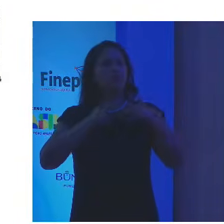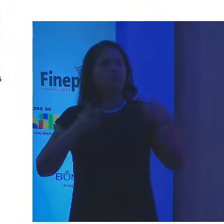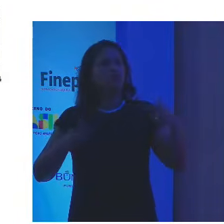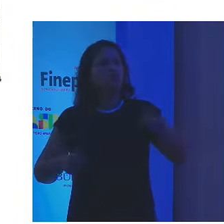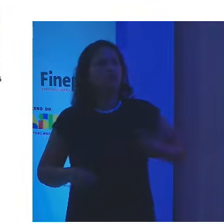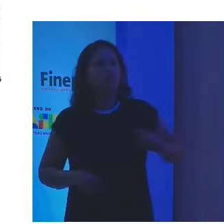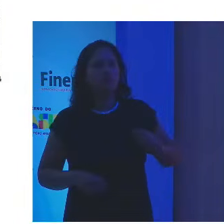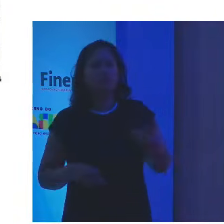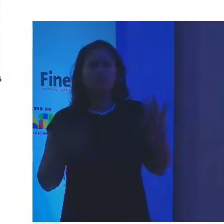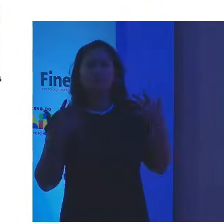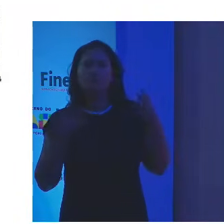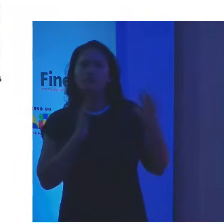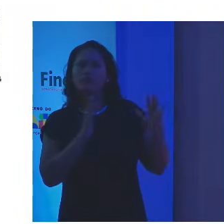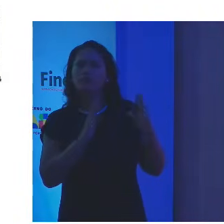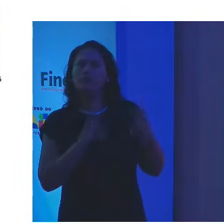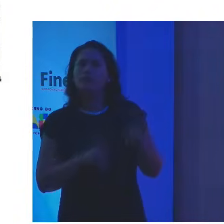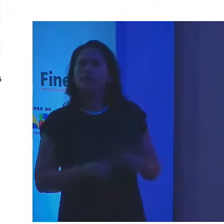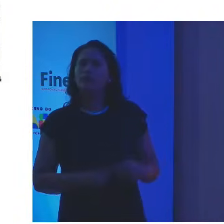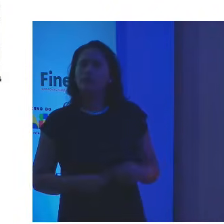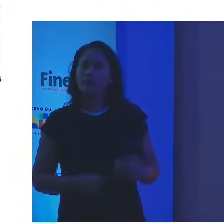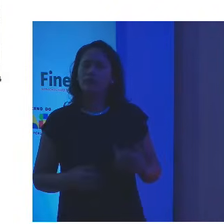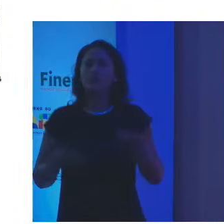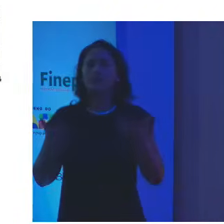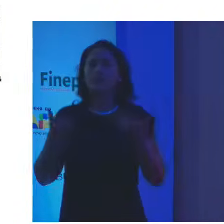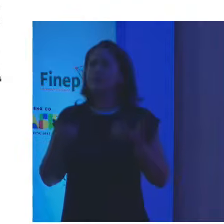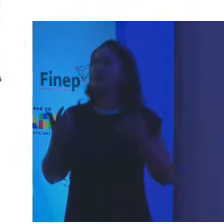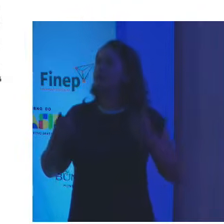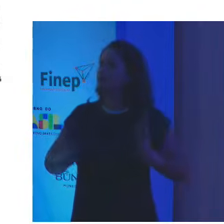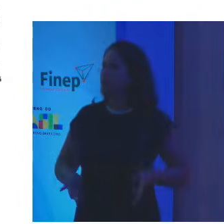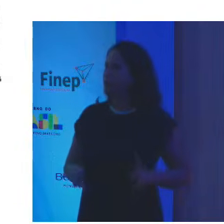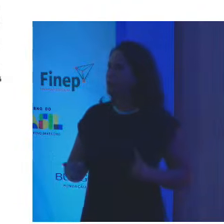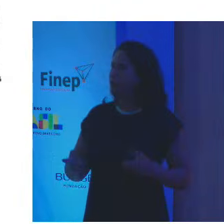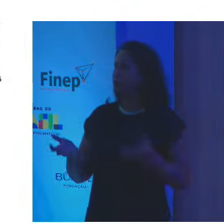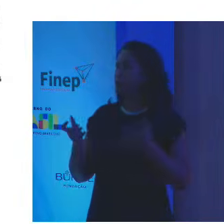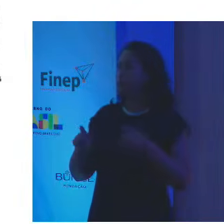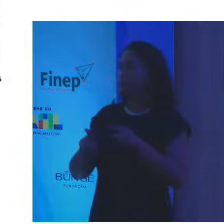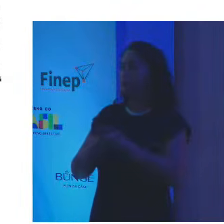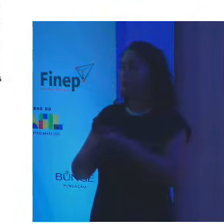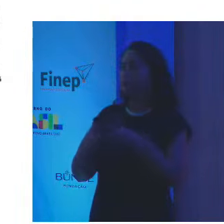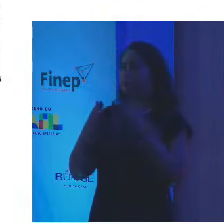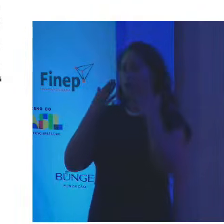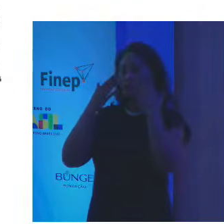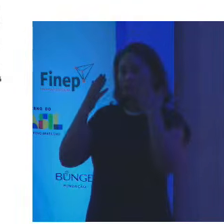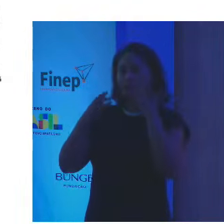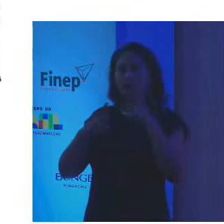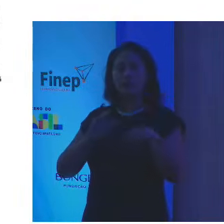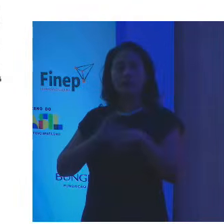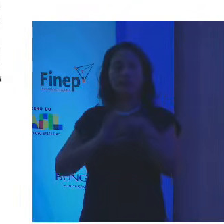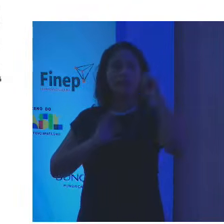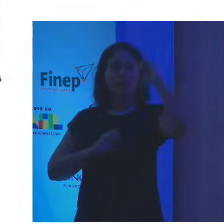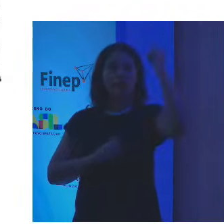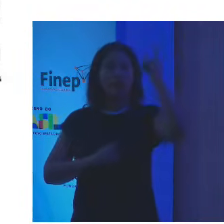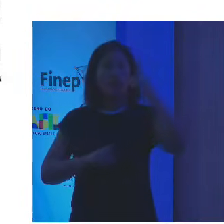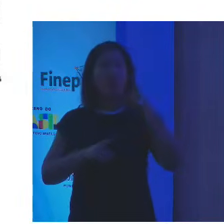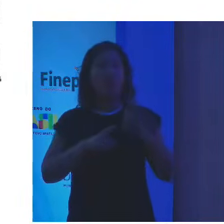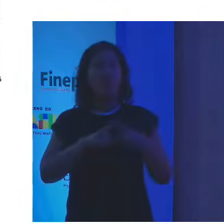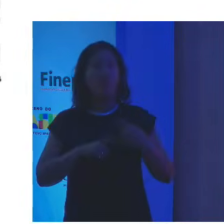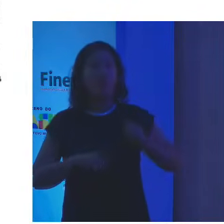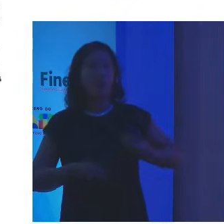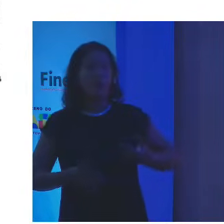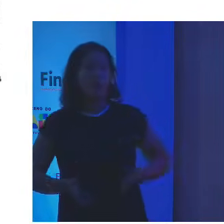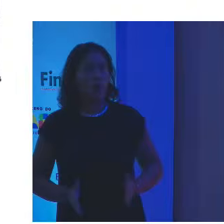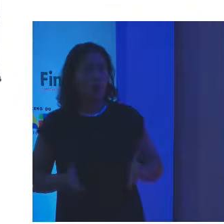espécie tropical. Por quê? Né? Então, a gente queria ter o mesmo nível e queria mostrar os talentos, né? Porque as pessoas que nascem em